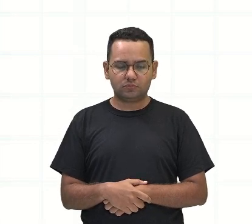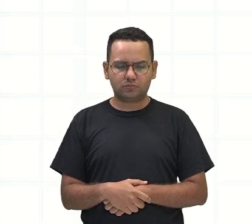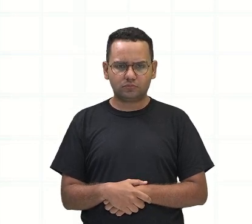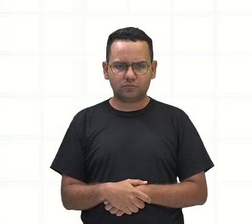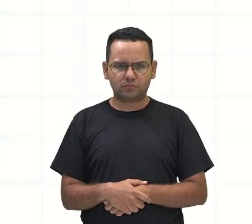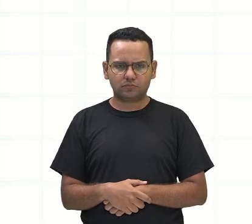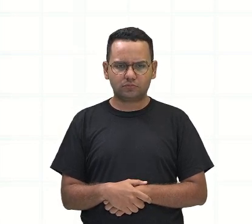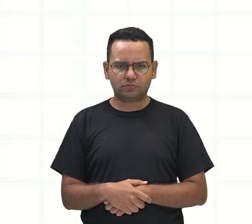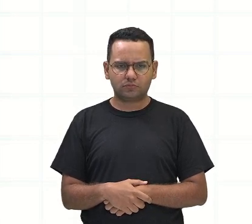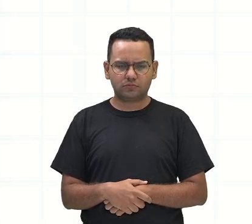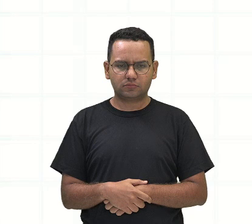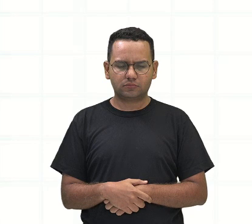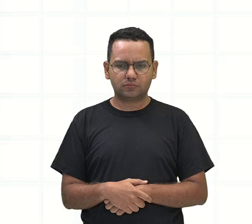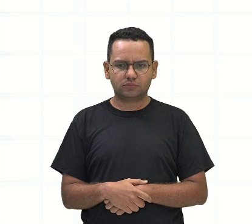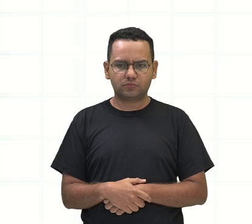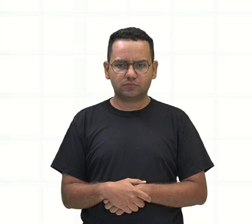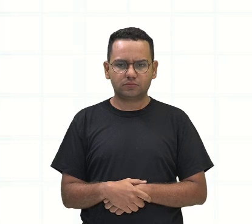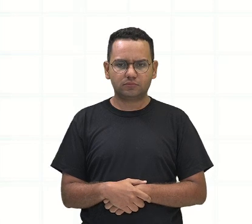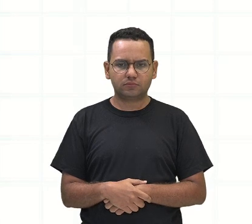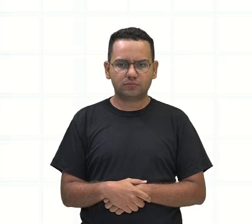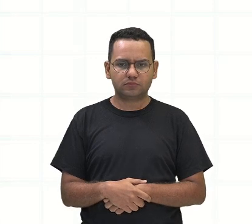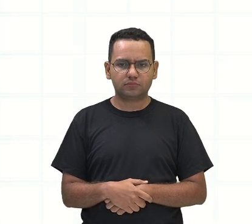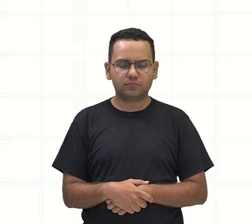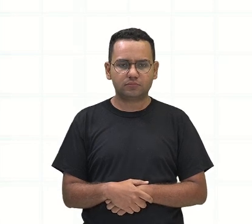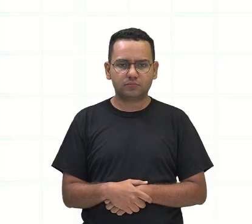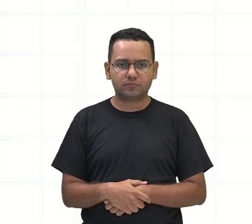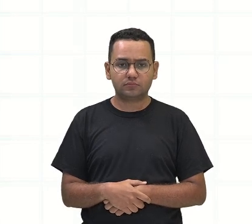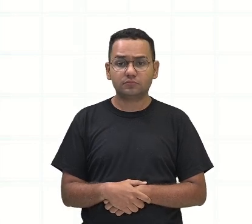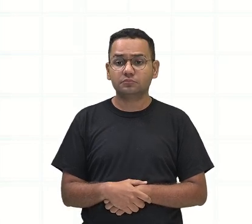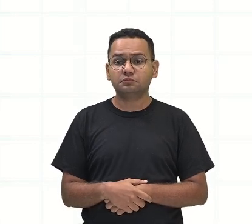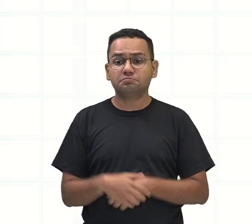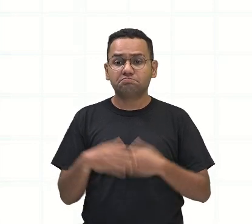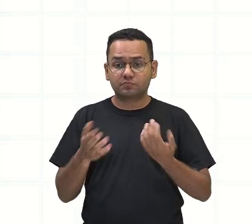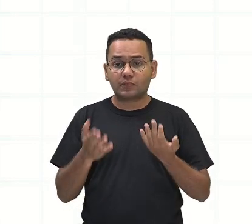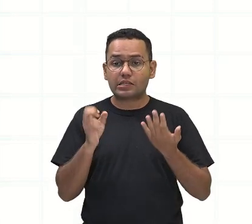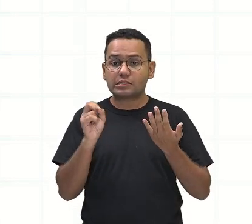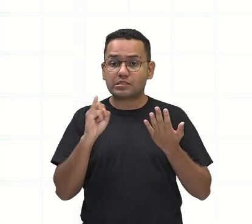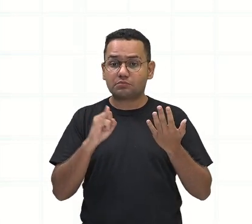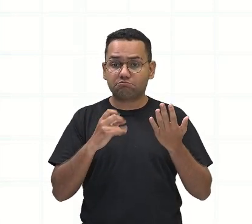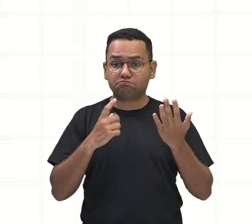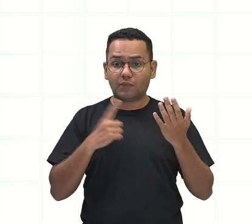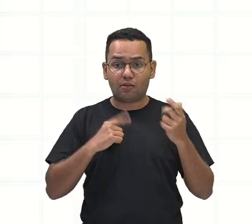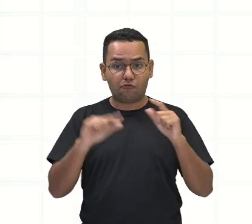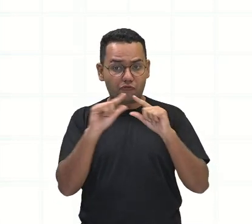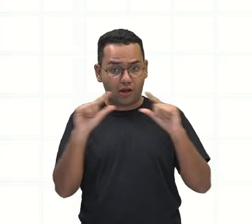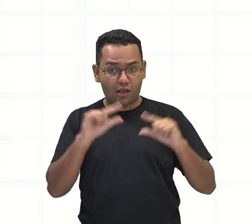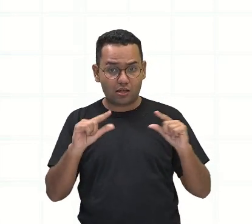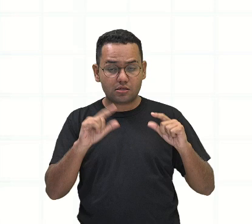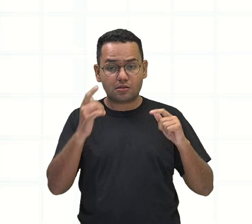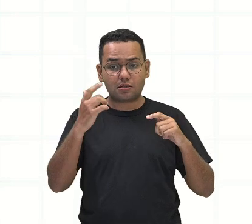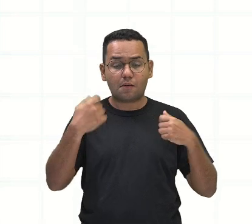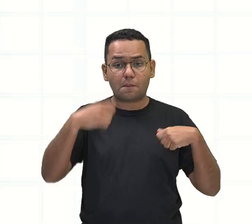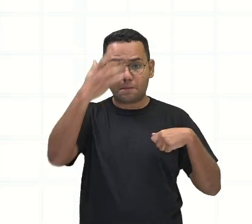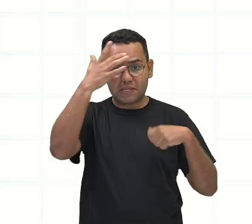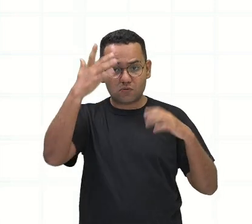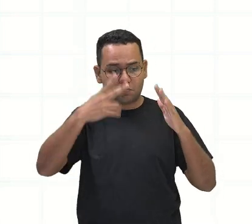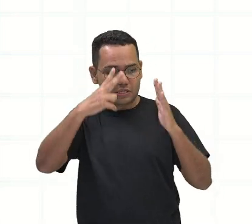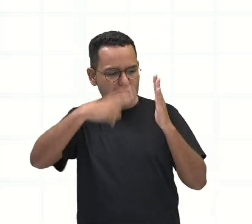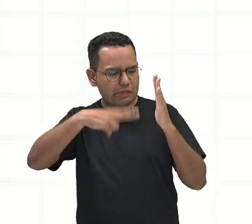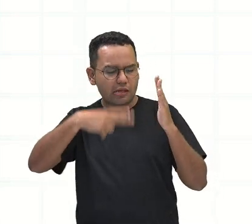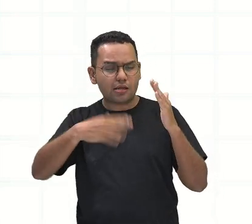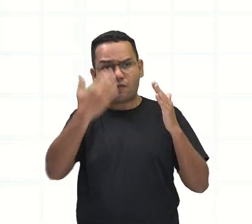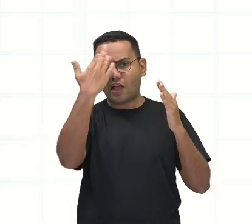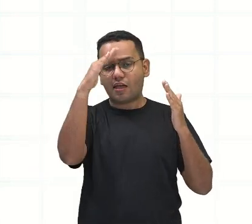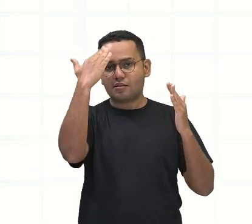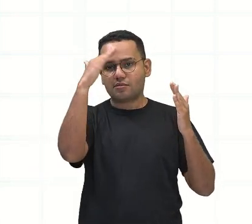pessoa recebe isso também, né? Como que esse receptor ele vai entender, né? Ter a interpretação